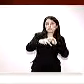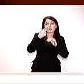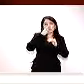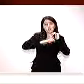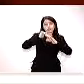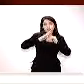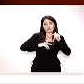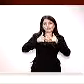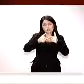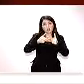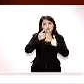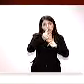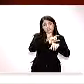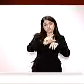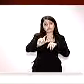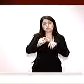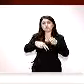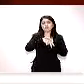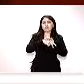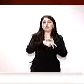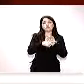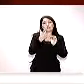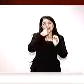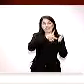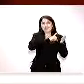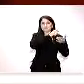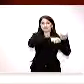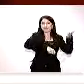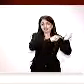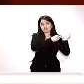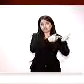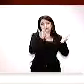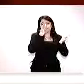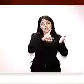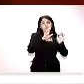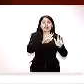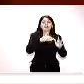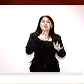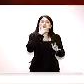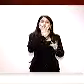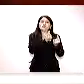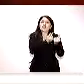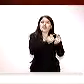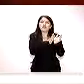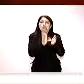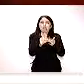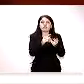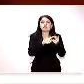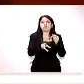atividade fim em consonância com o objeto pactuado não havendo indícios de desvio ou